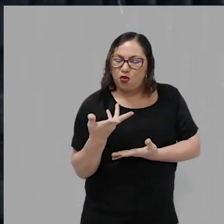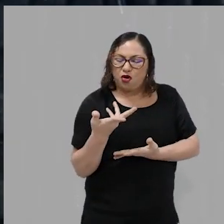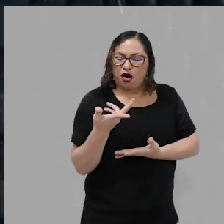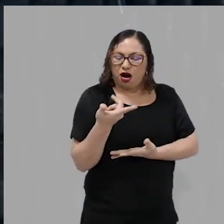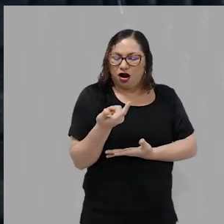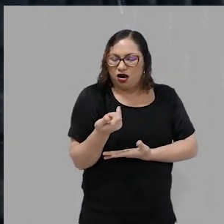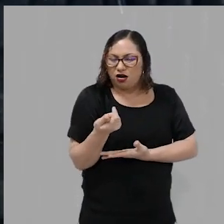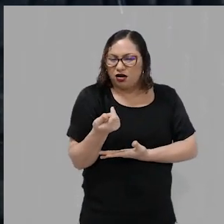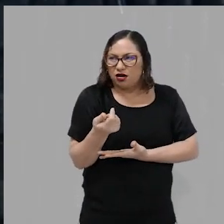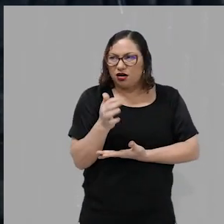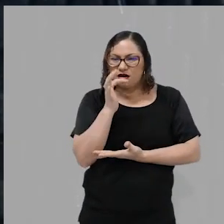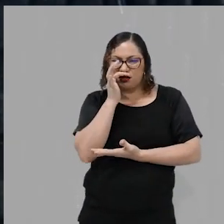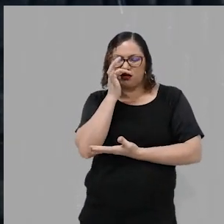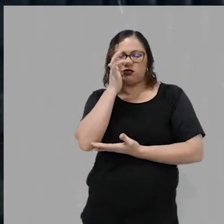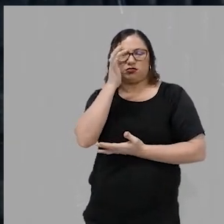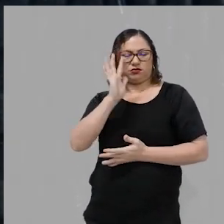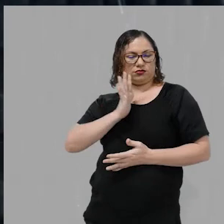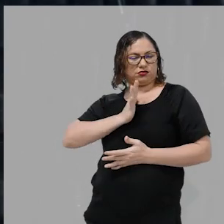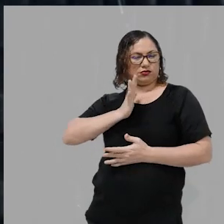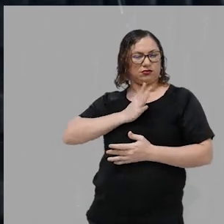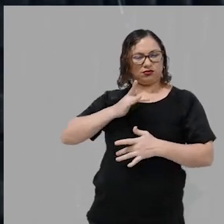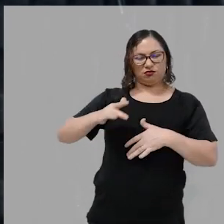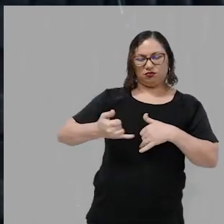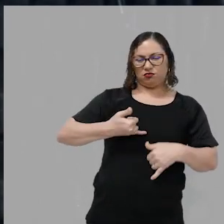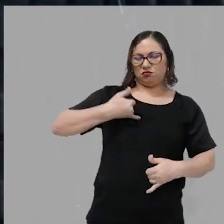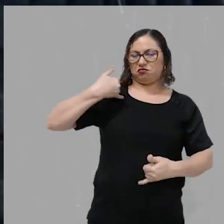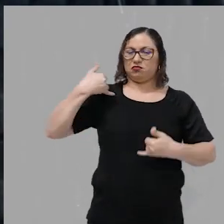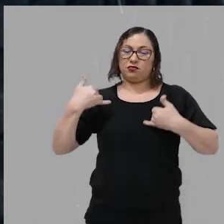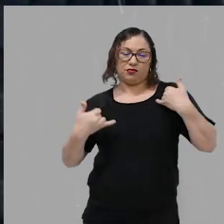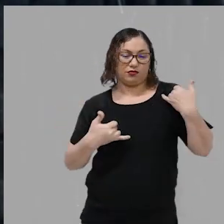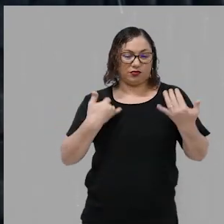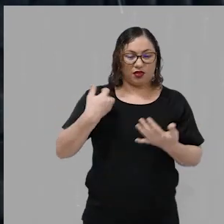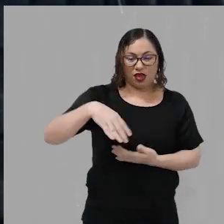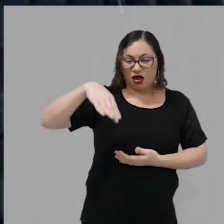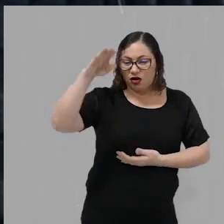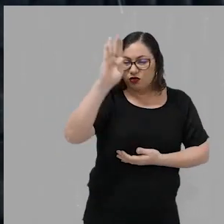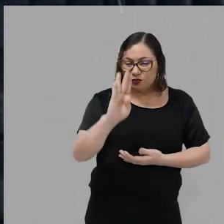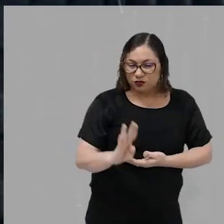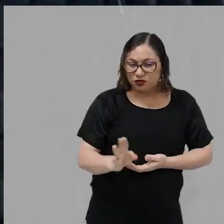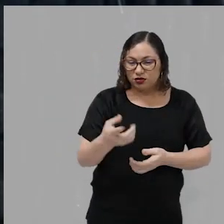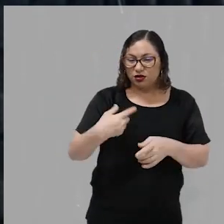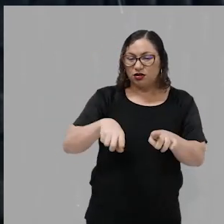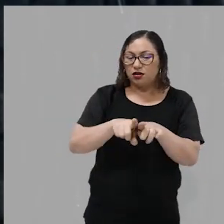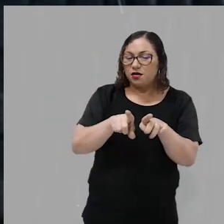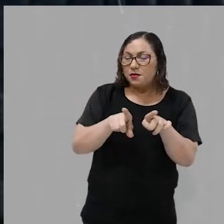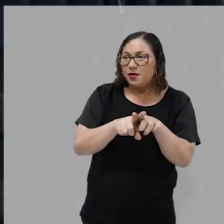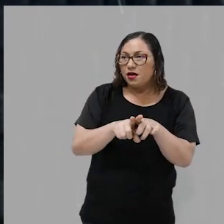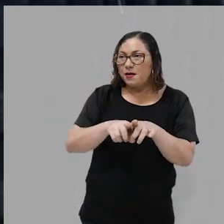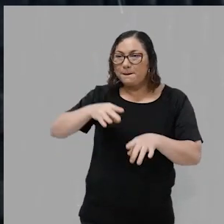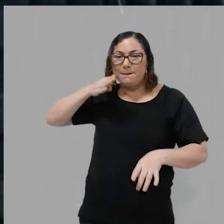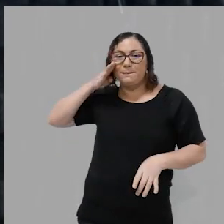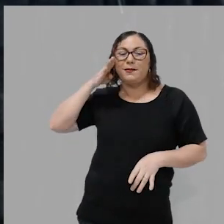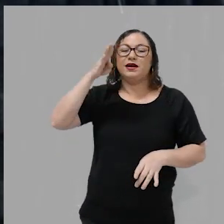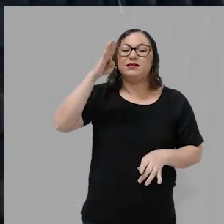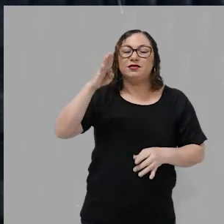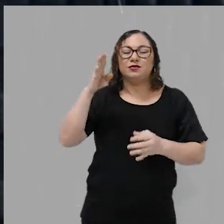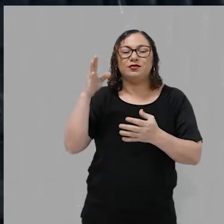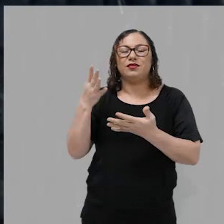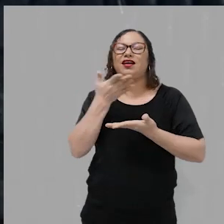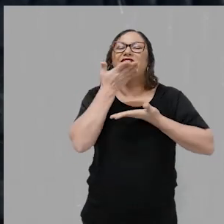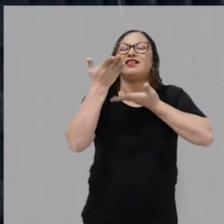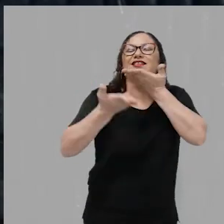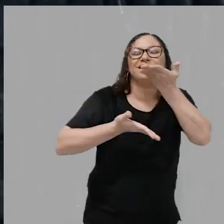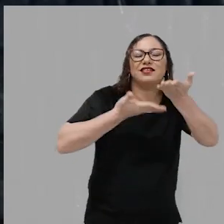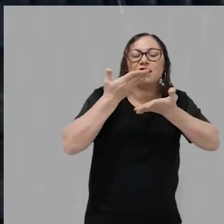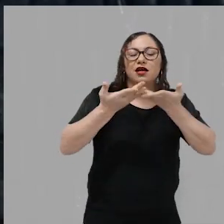qualidade, sofisticação a esses nobres e aos brasileiros também que estavam aqui, mas principalmente para agradar os nobres